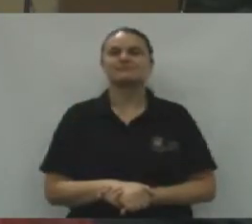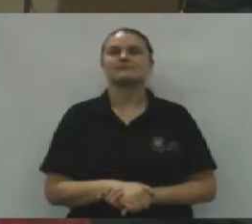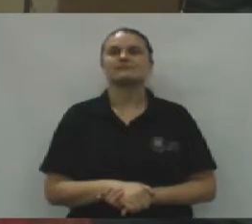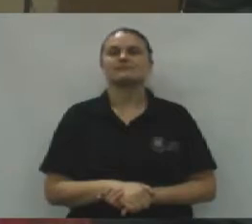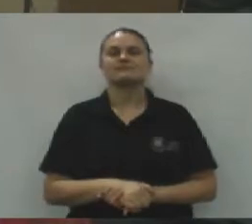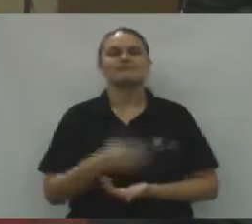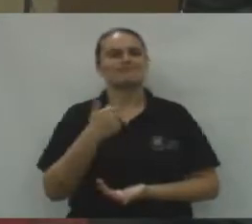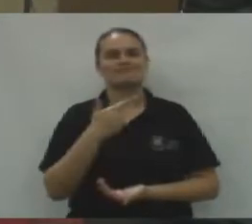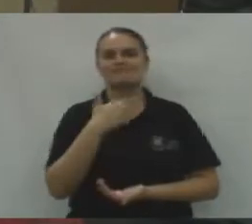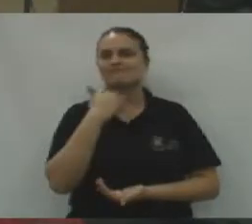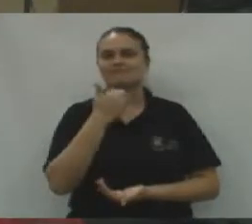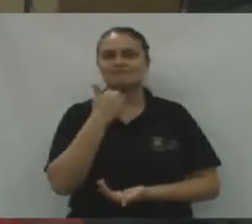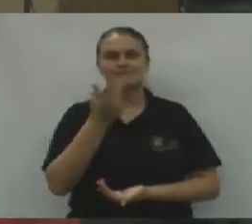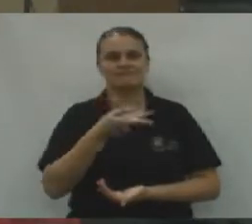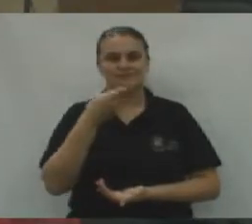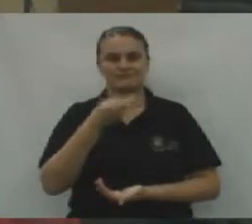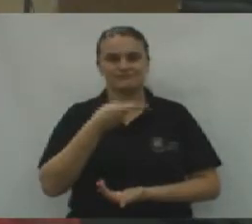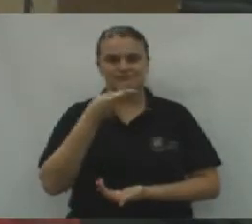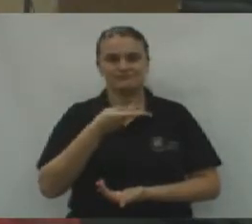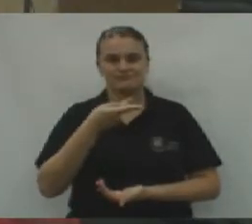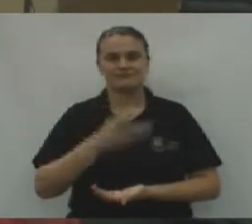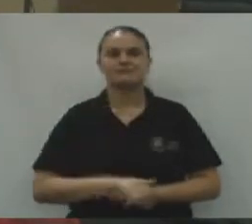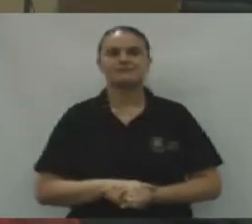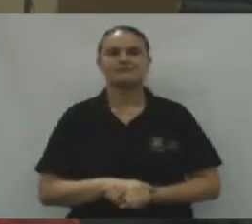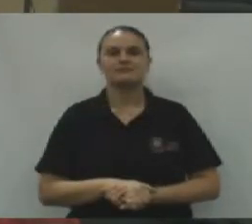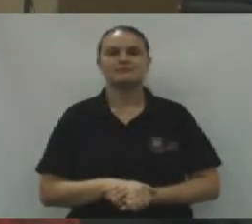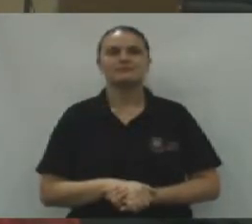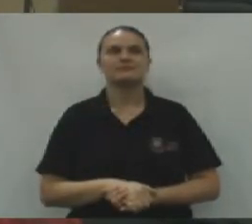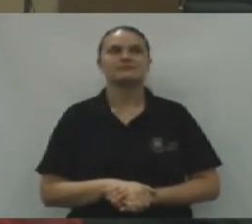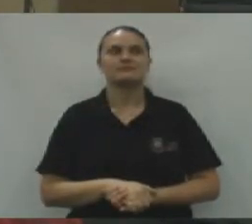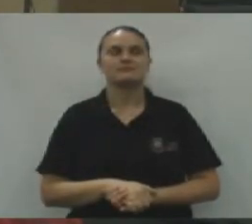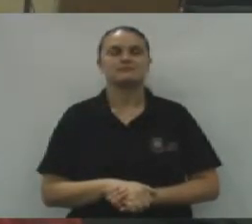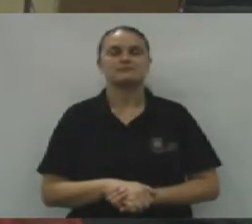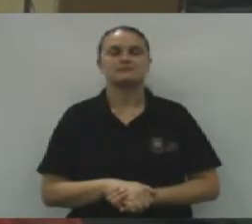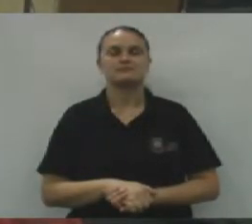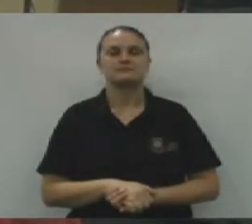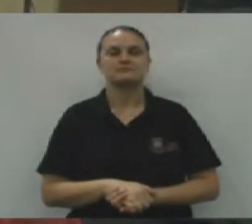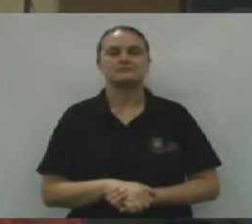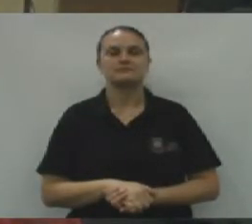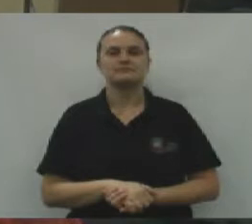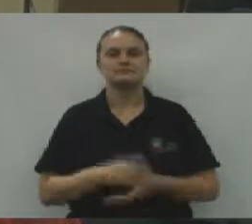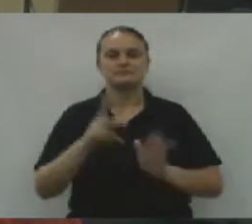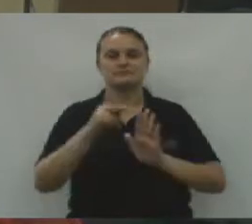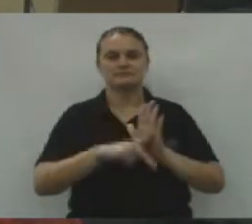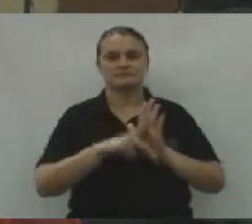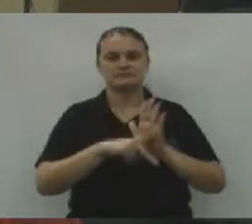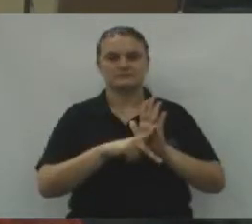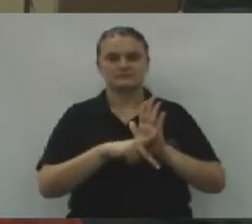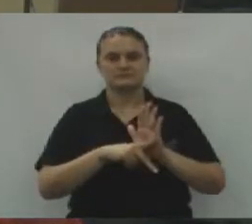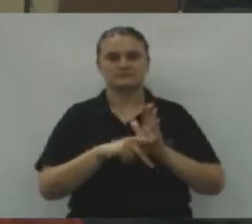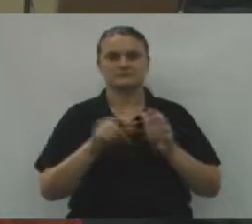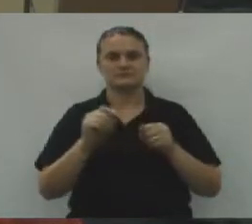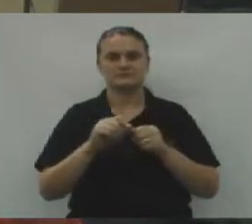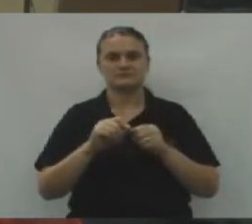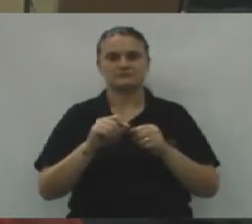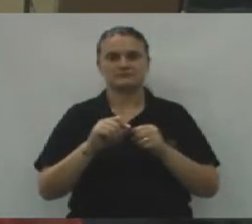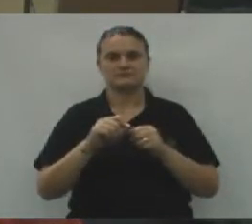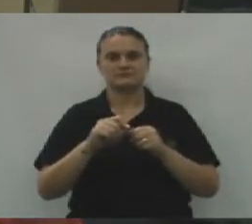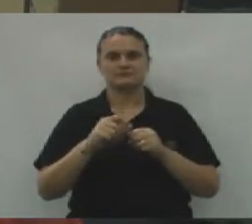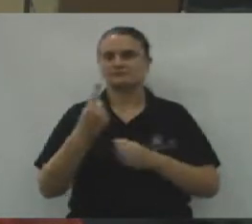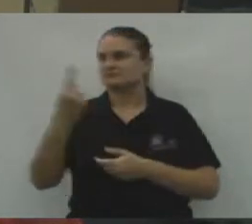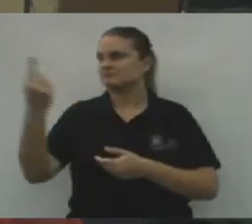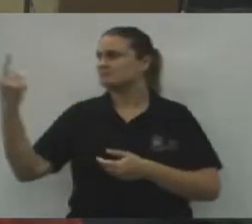E não havendo, então, mais inscrição para a tribuna, então, aqui o projeto técnico, vou pedir para fazer uma reprodução para